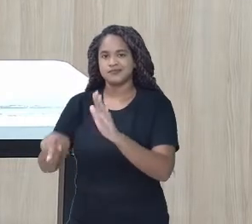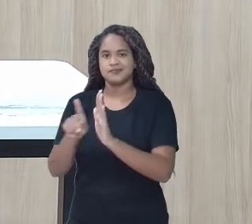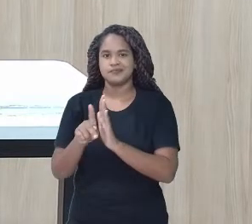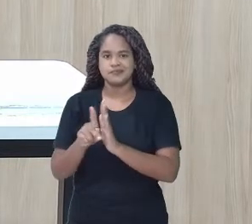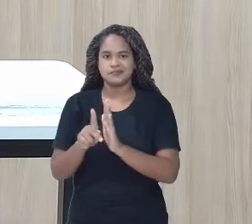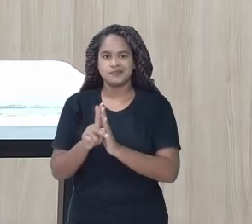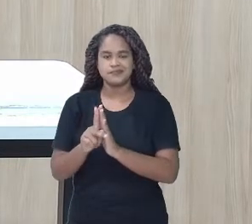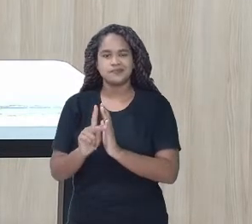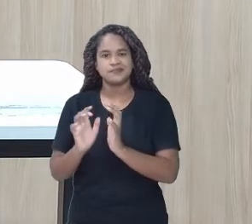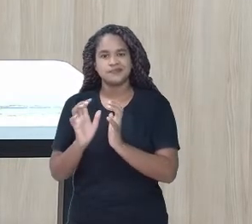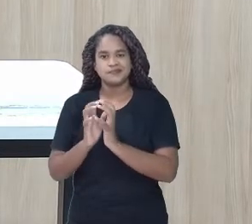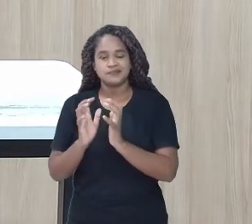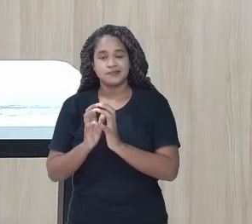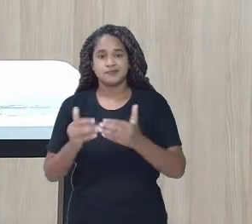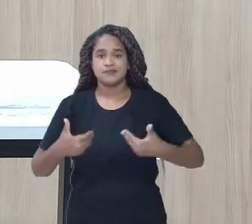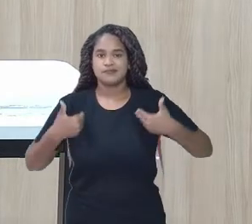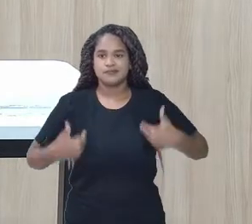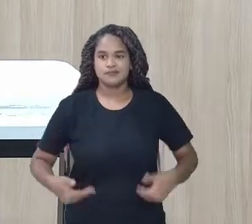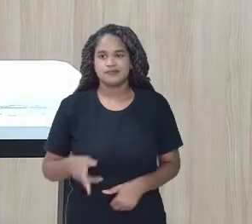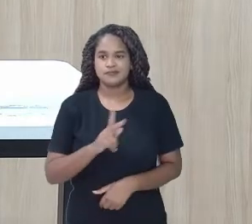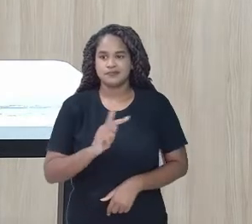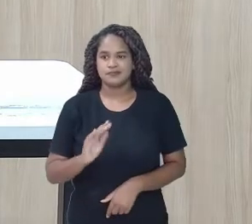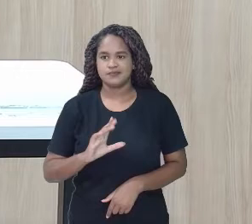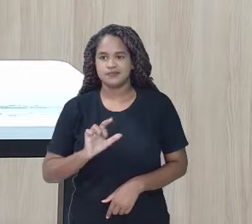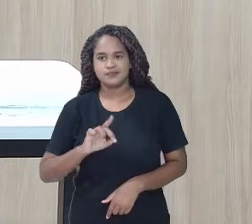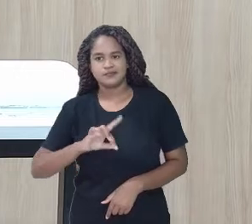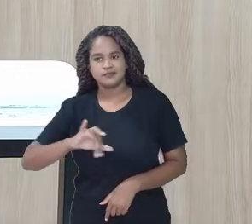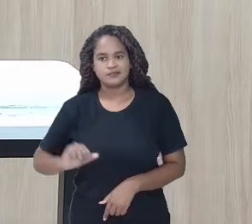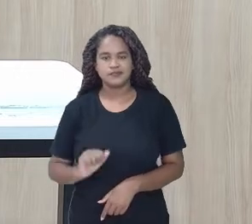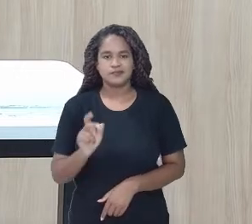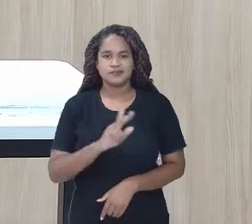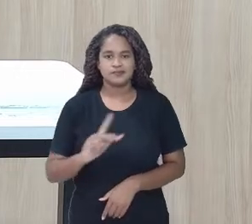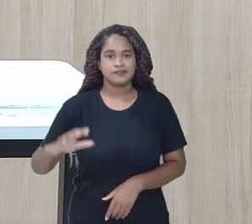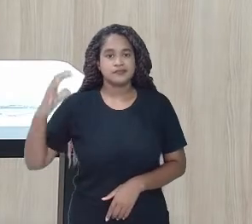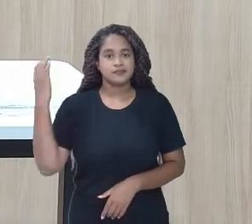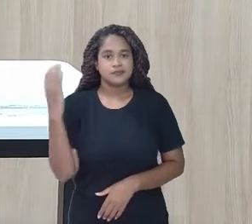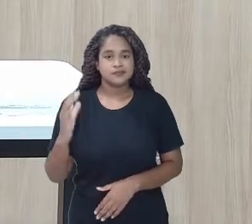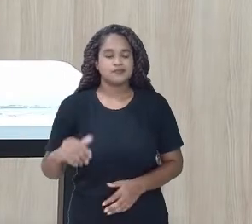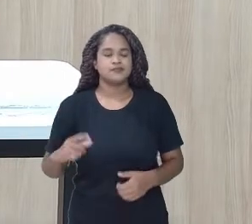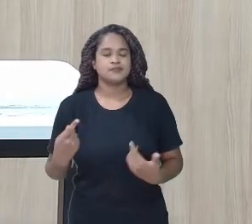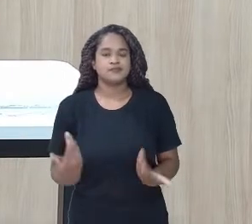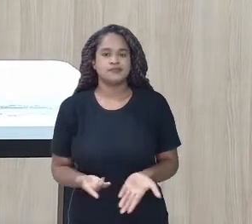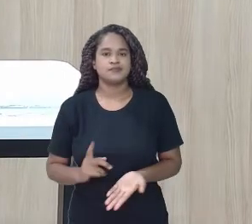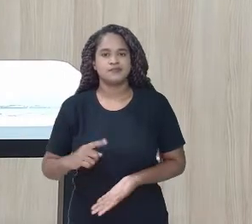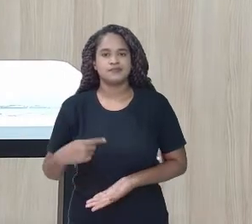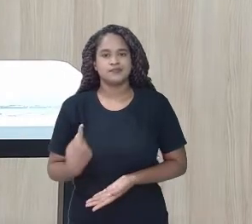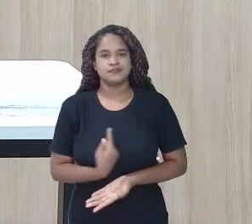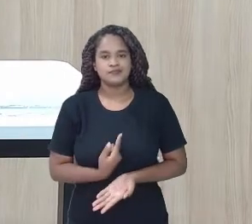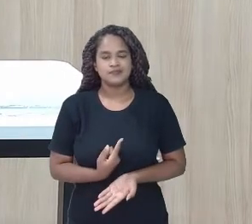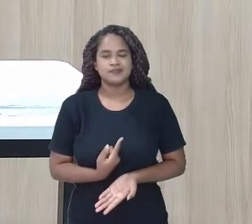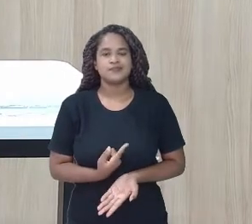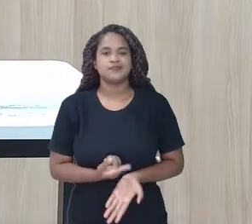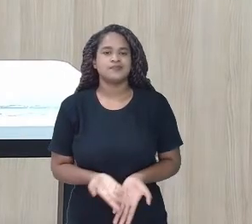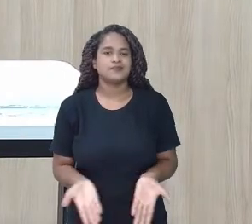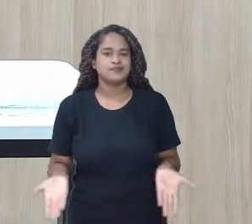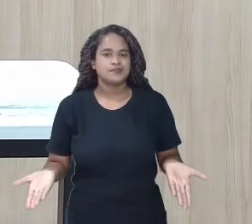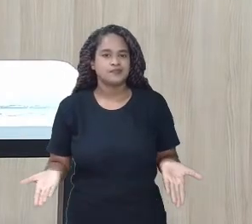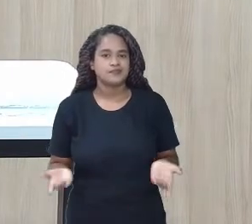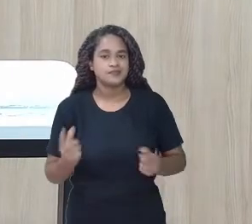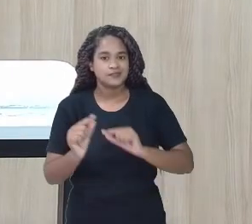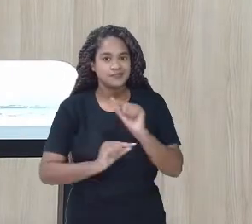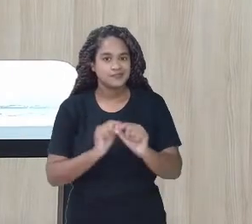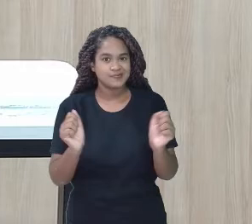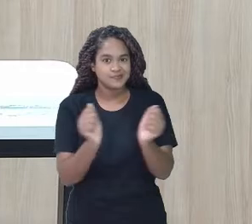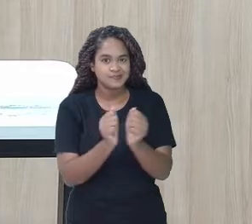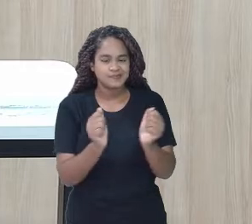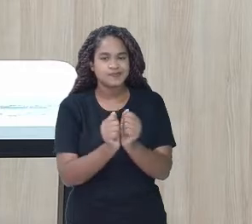a professora Cláudia Andrade Albuquerque, professora de Ciências, e estamos aqui para conduzir mais uma aula com a presença aqui